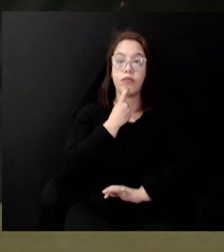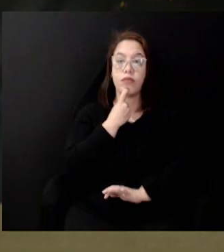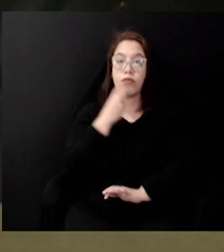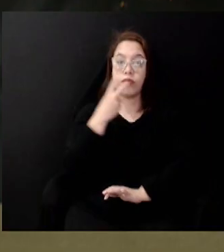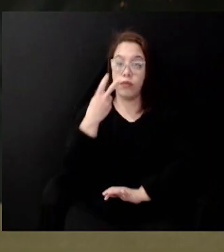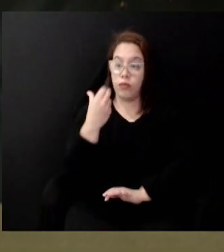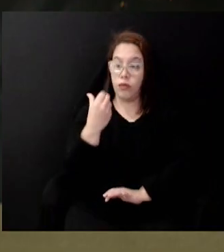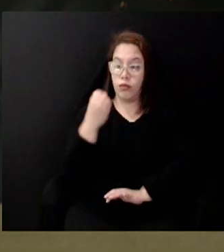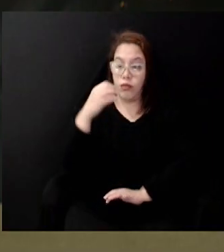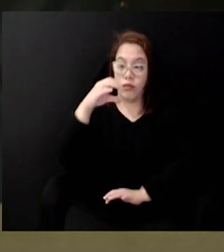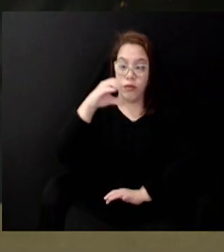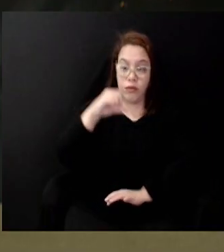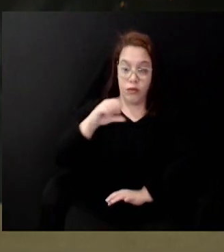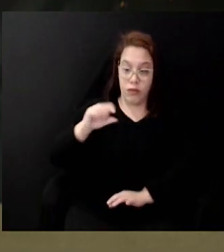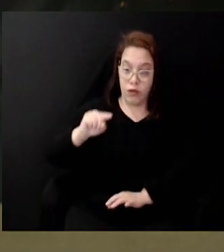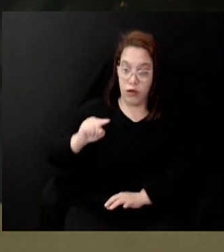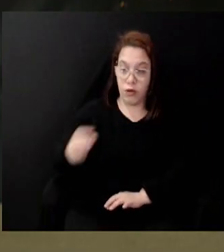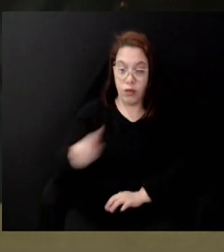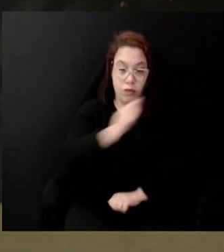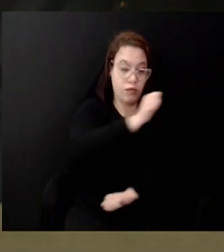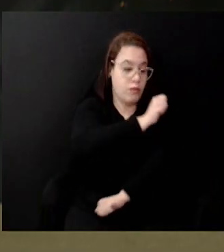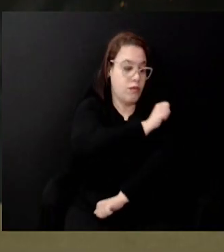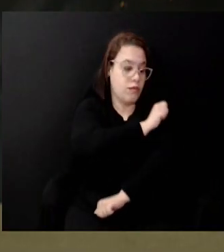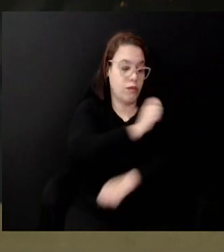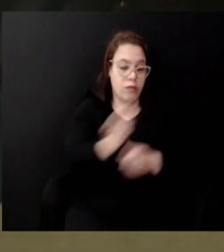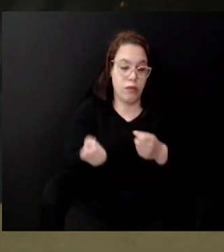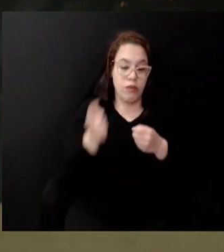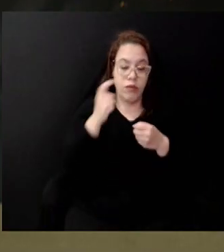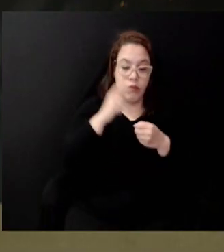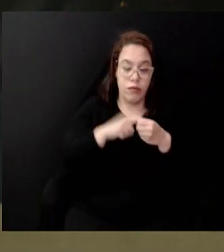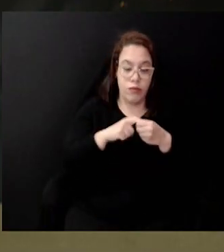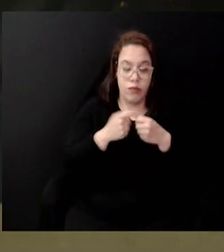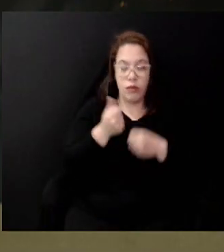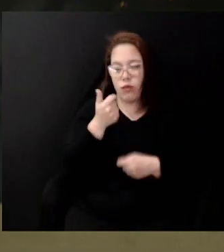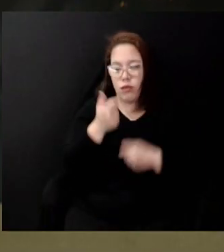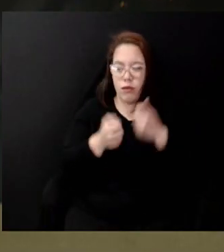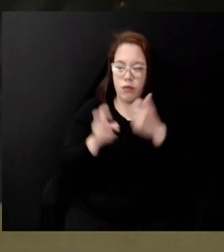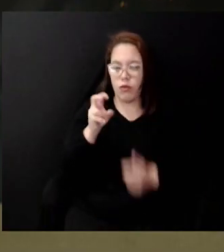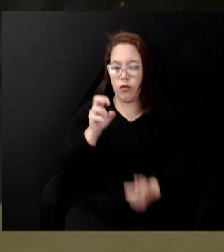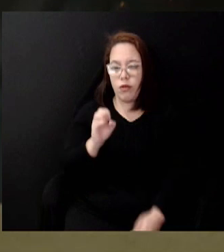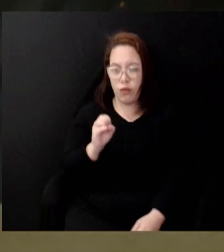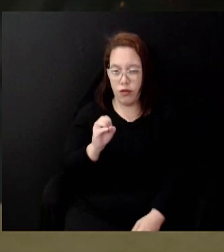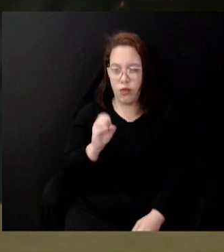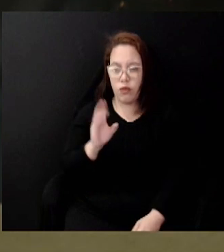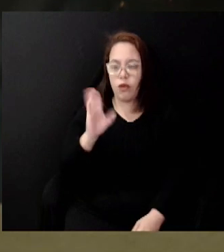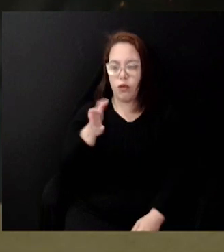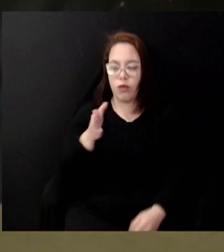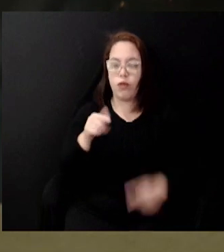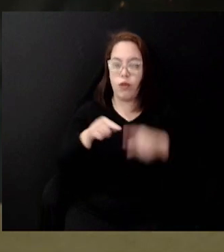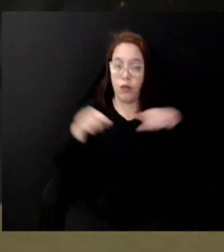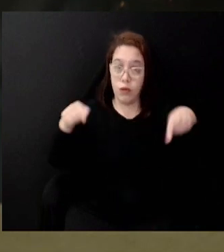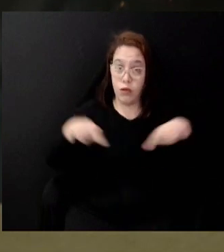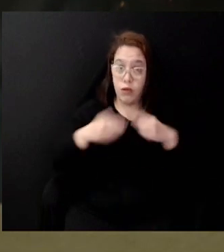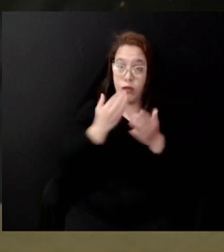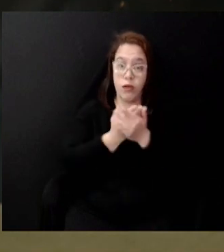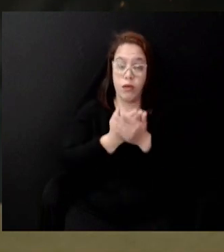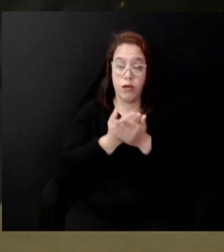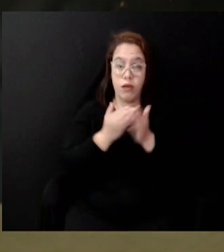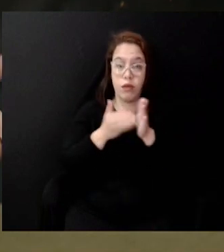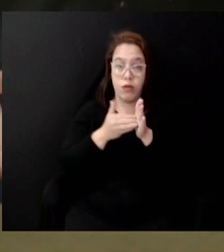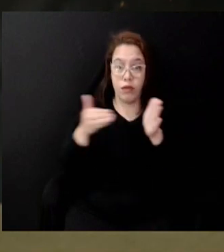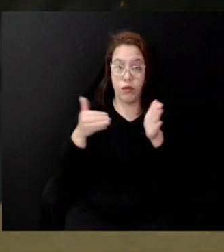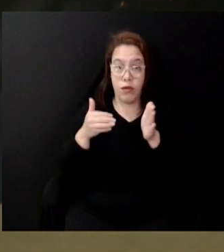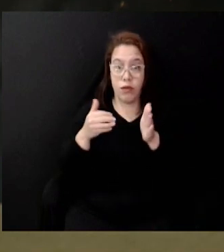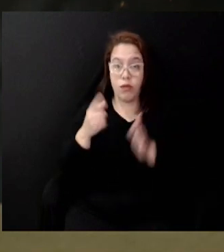69 mil alunos de volta, né? Desses, pouco mais de 50 já estão nas salas após o recesso iniciado no último dia